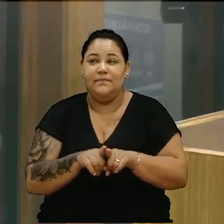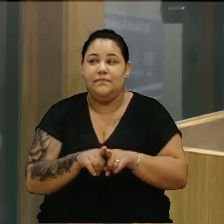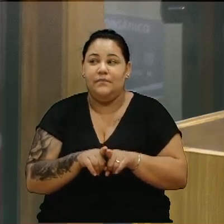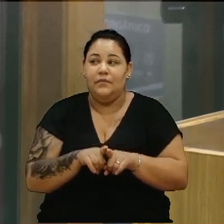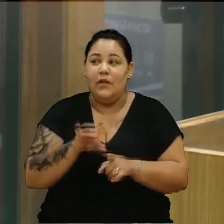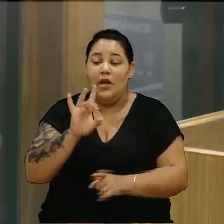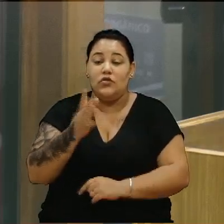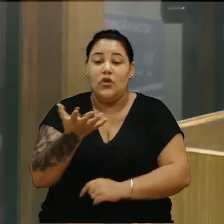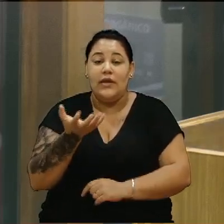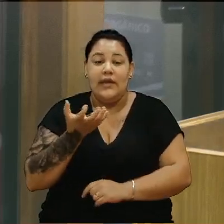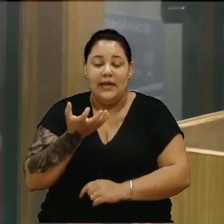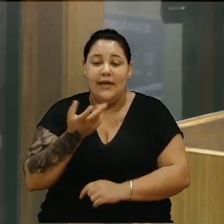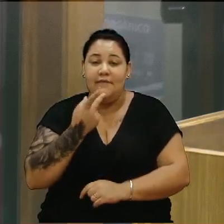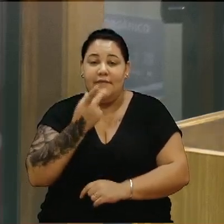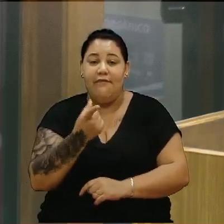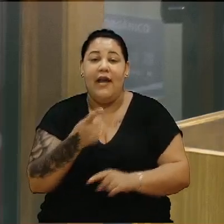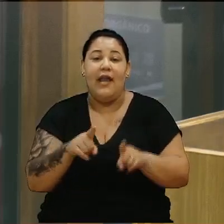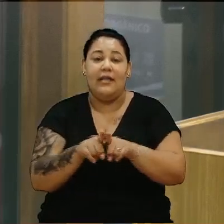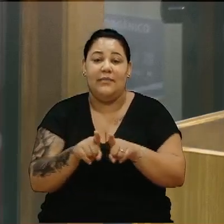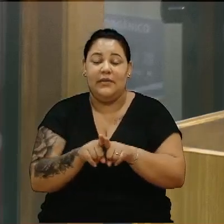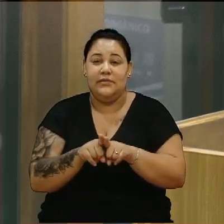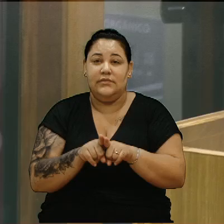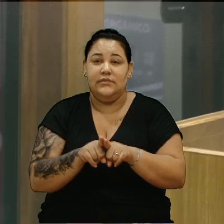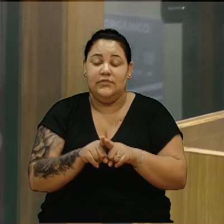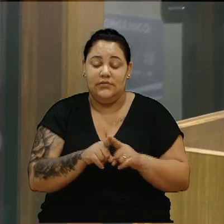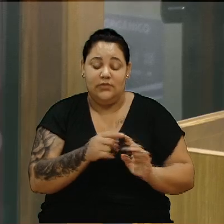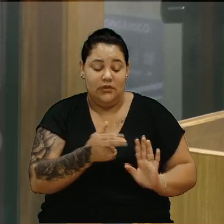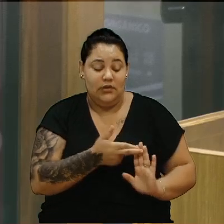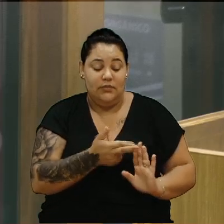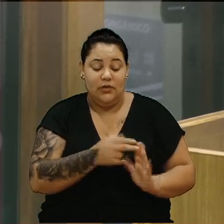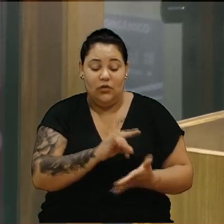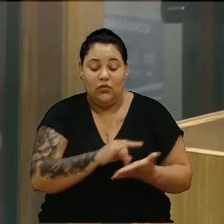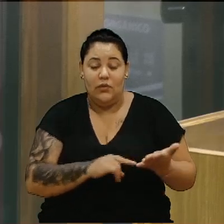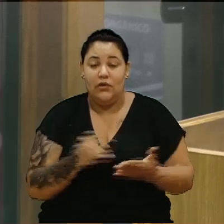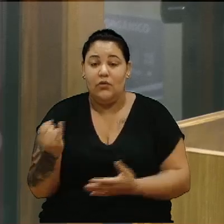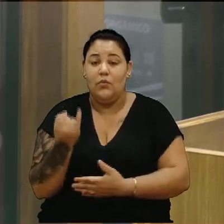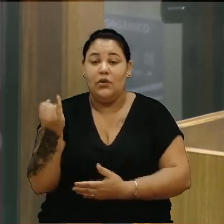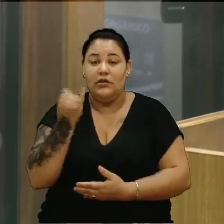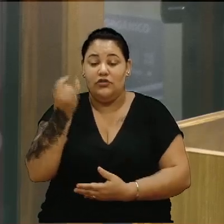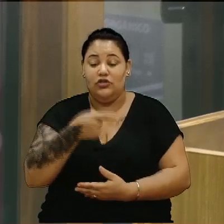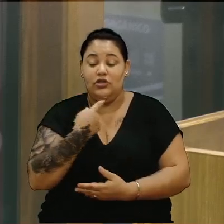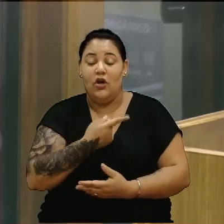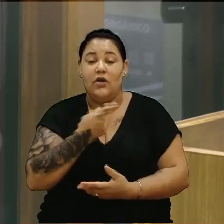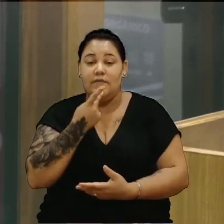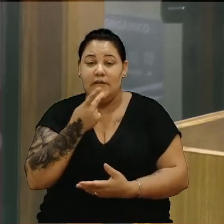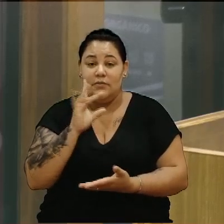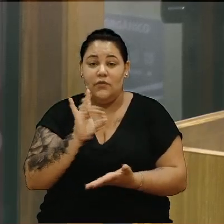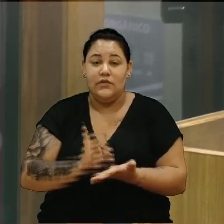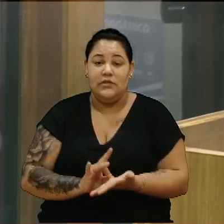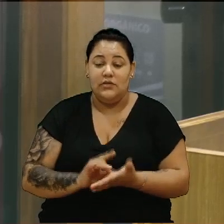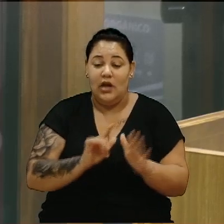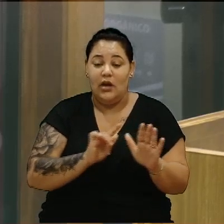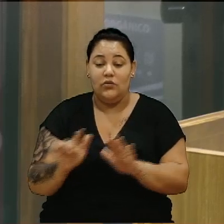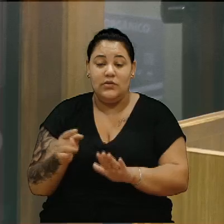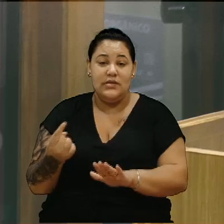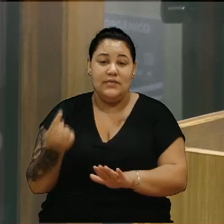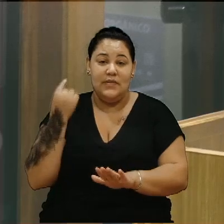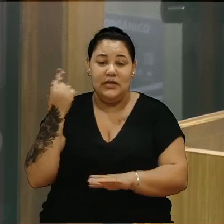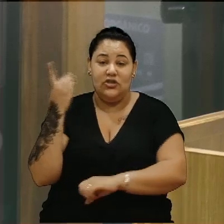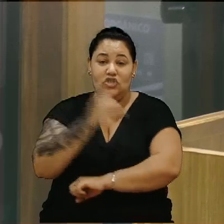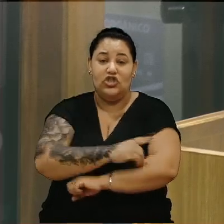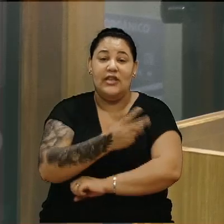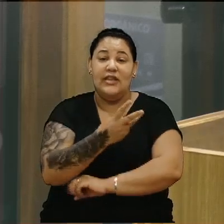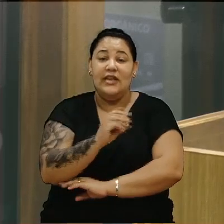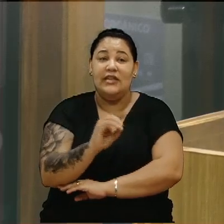gostaria de mencionar também um requerimento importante que nós protocolamos na última semana, no dia 30